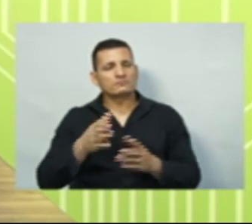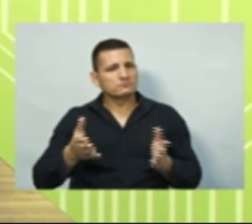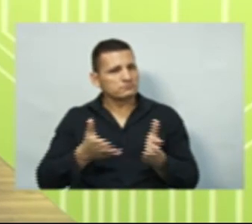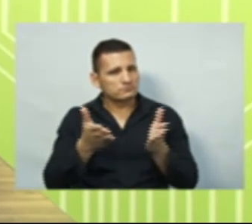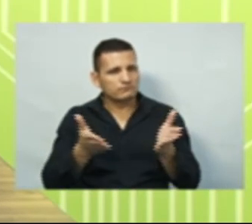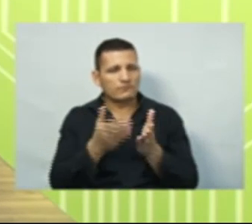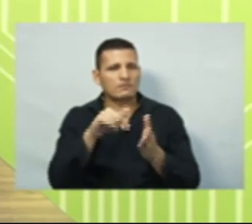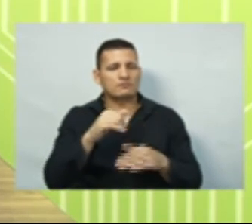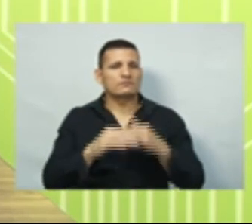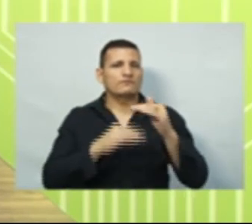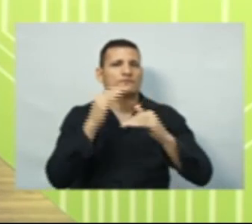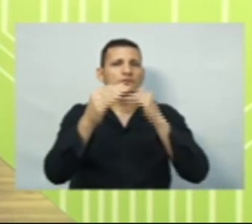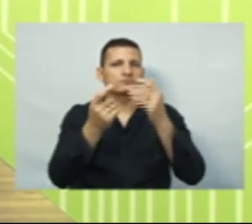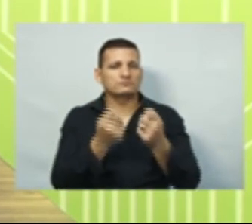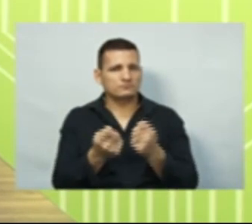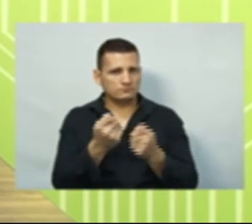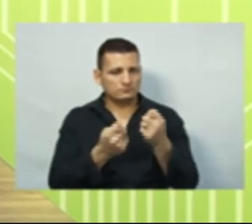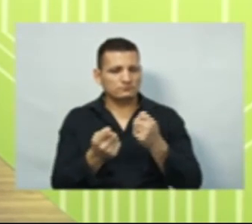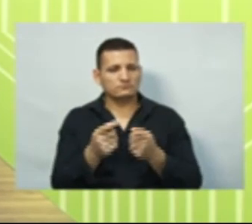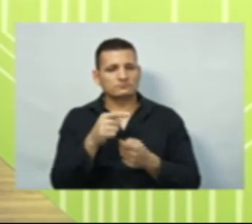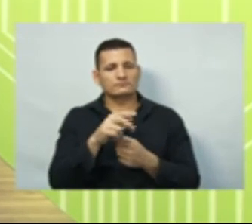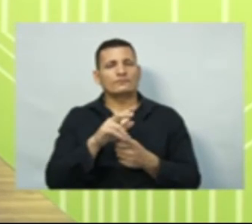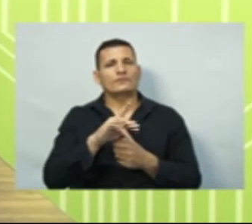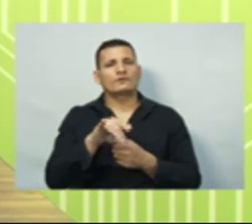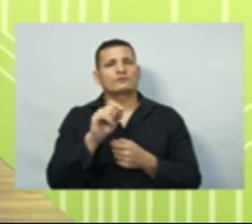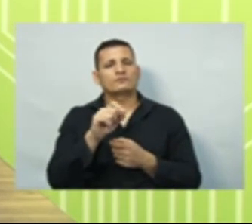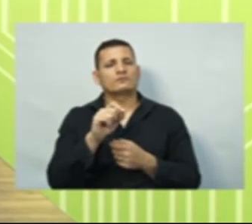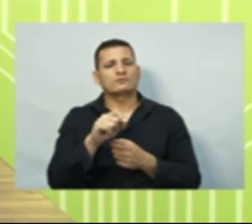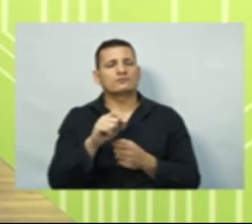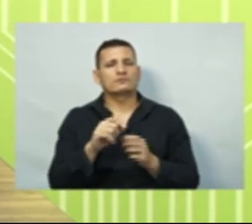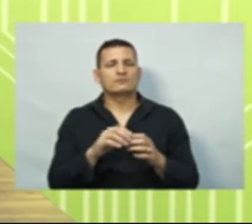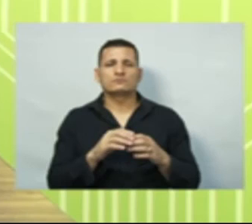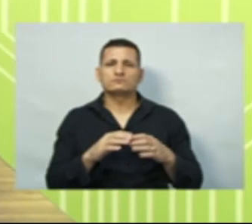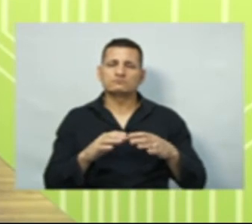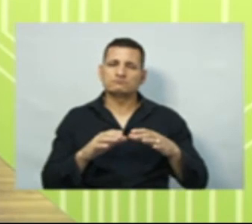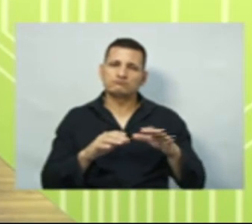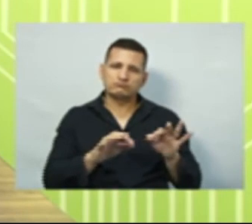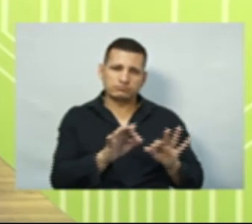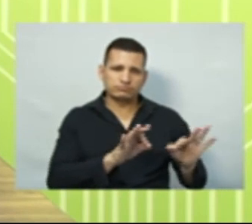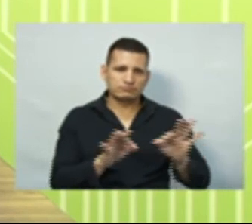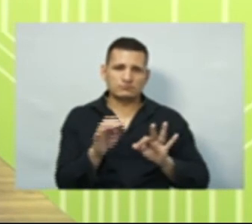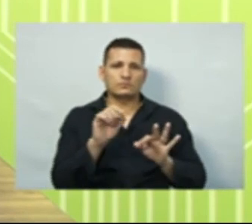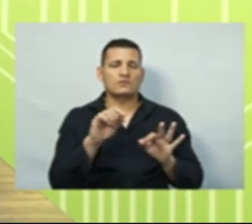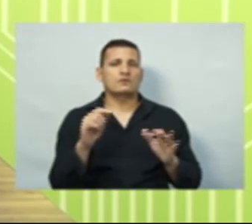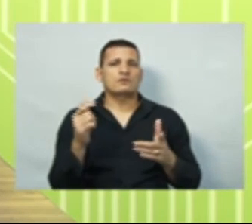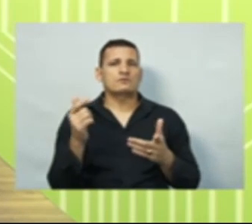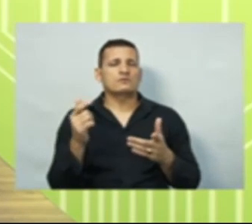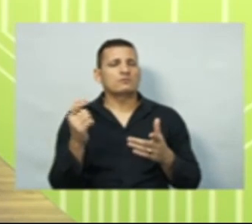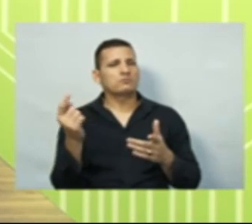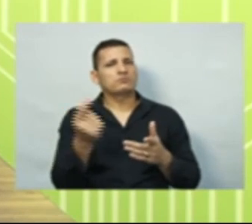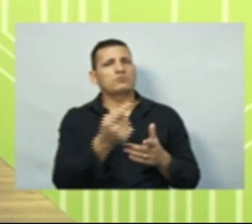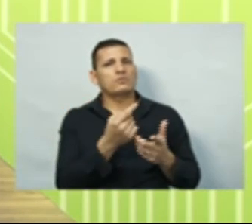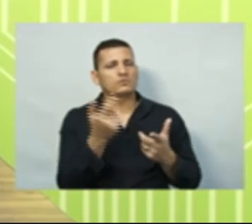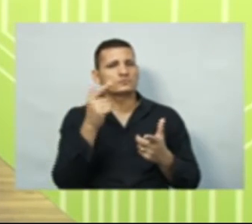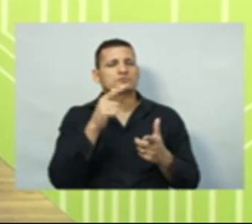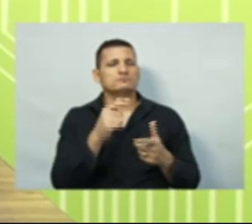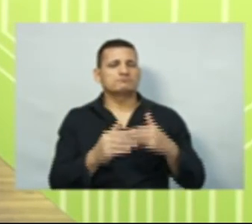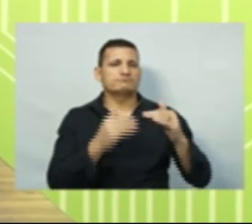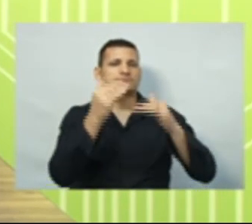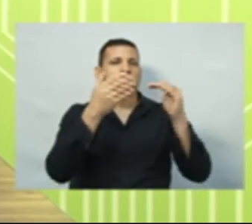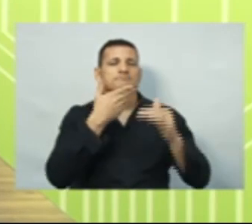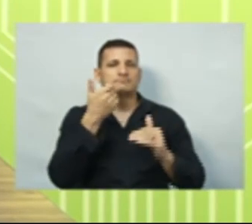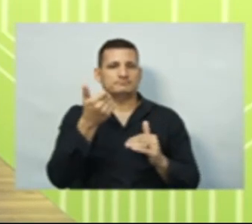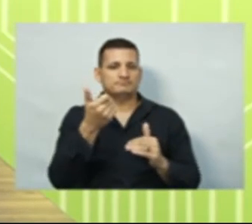desenvolvimento econômico, vão construir, então, um aparato para a gente aumentar as nossas condições de nos desenvolver